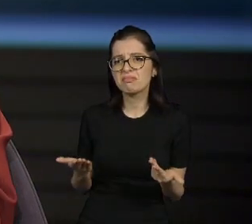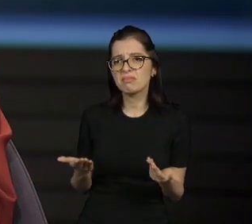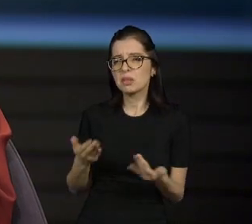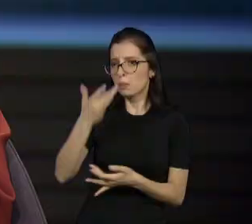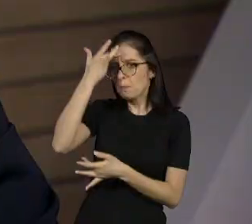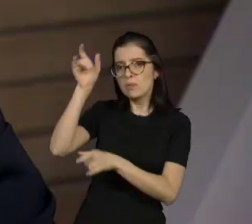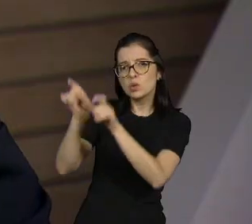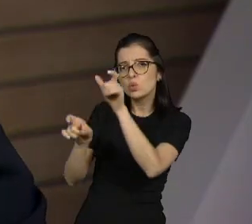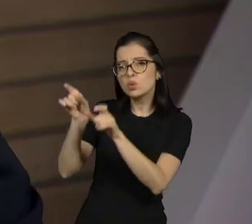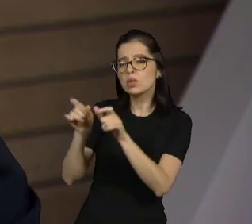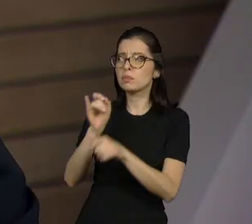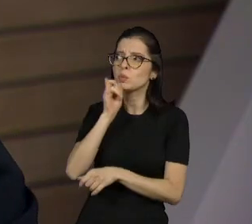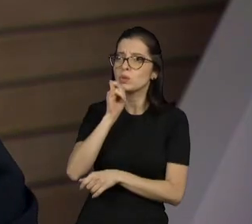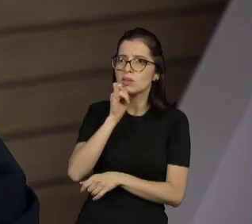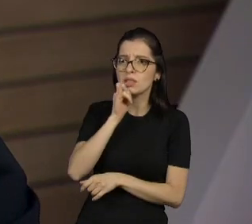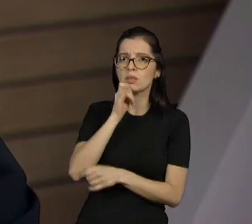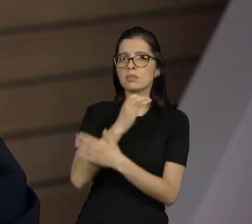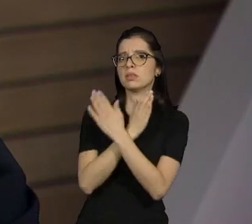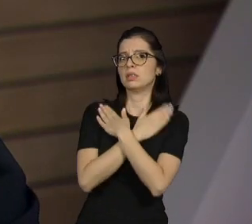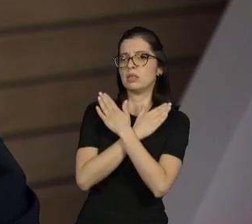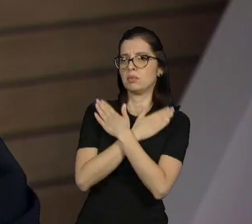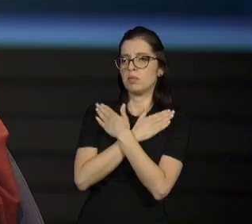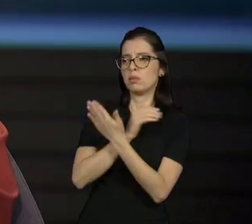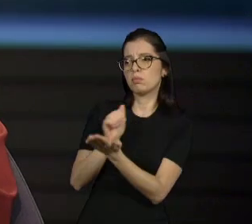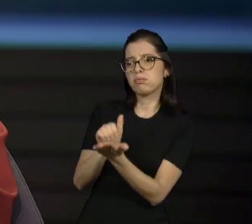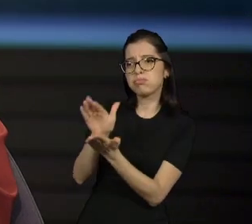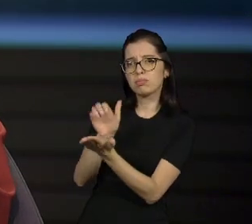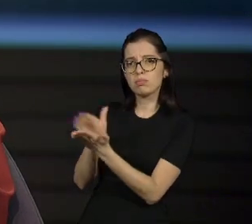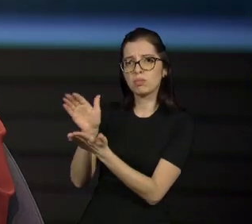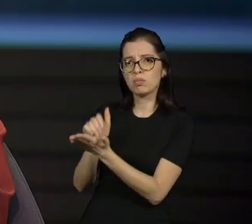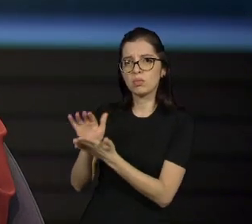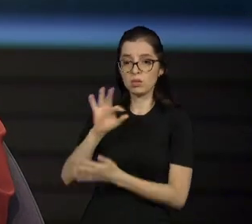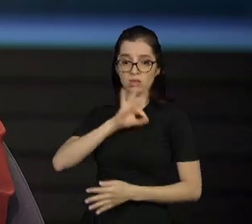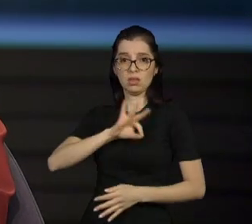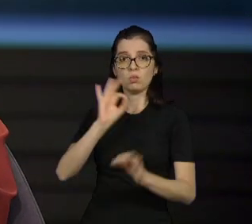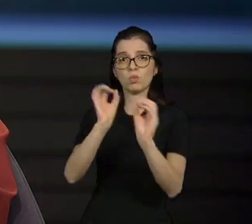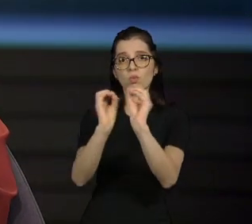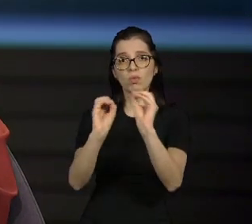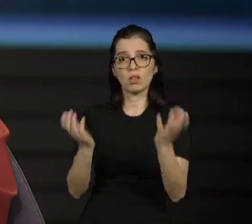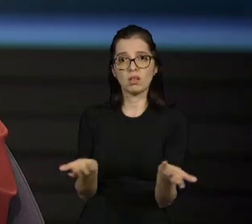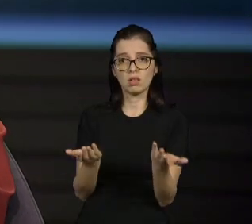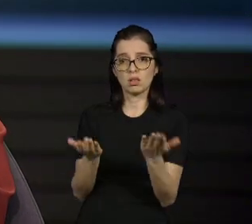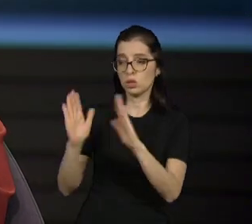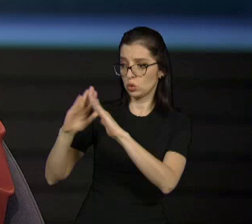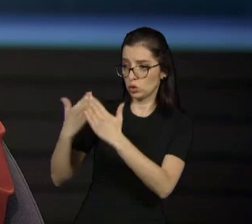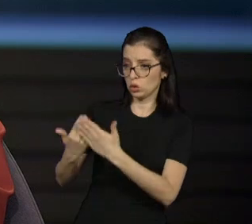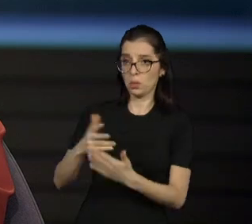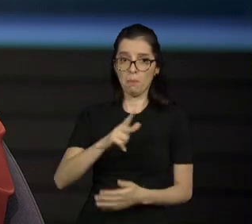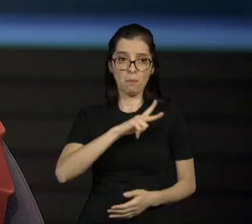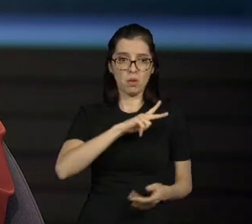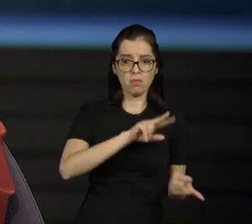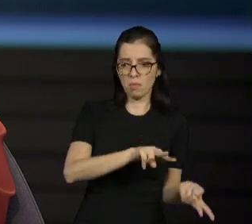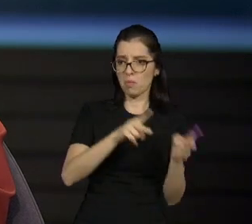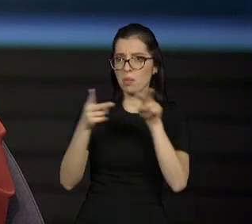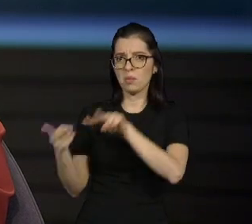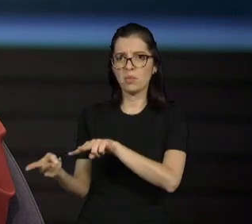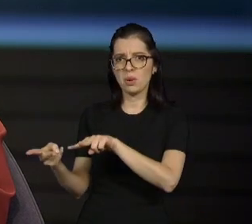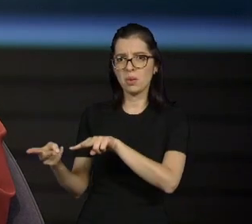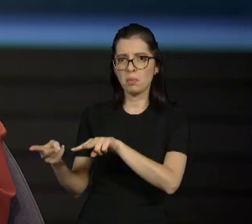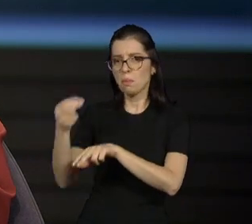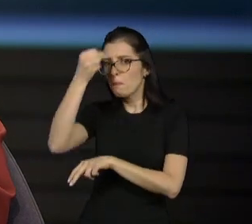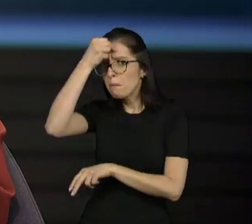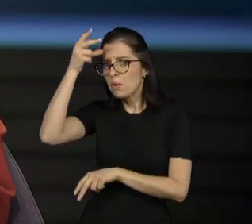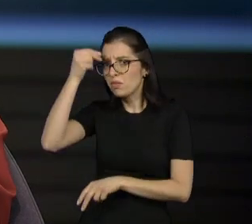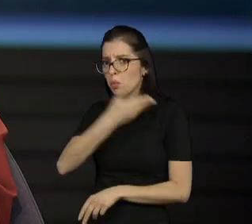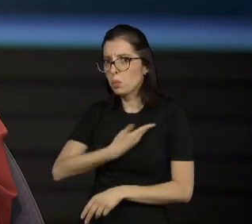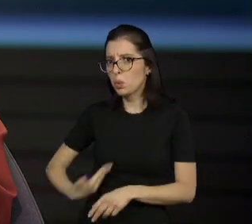perdeu emprego na pandemia, perdeu renda e está transferindo as crianças para as creches e para as escolas de ensino